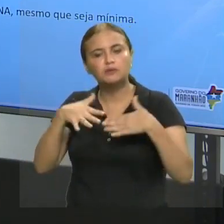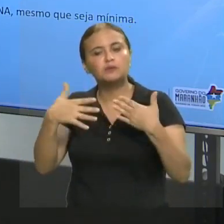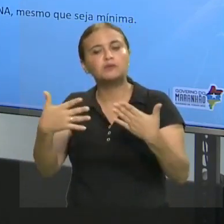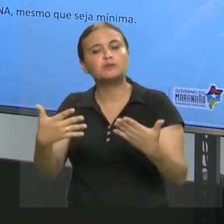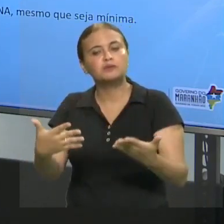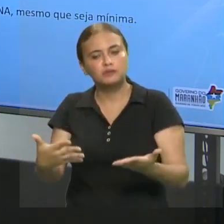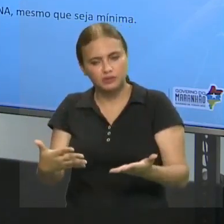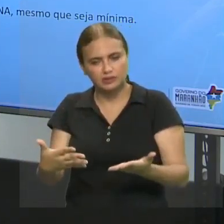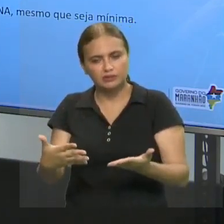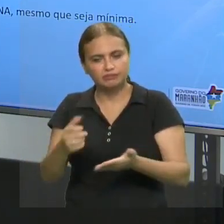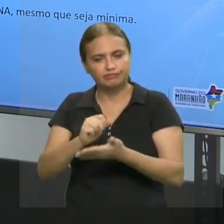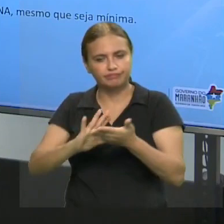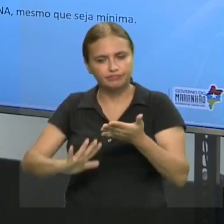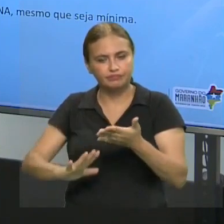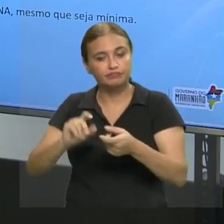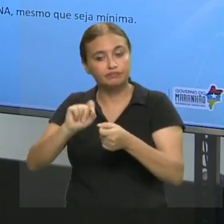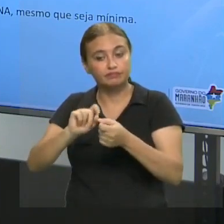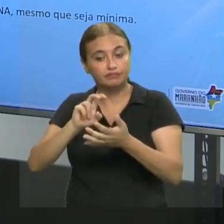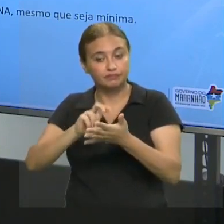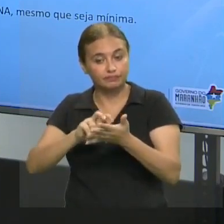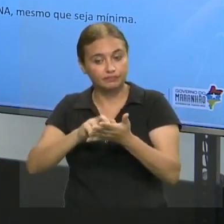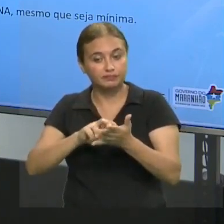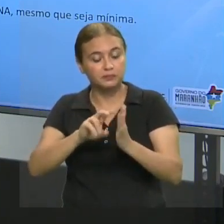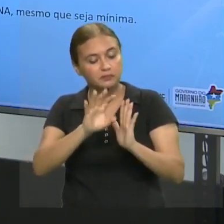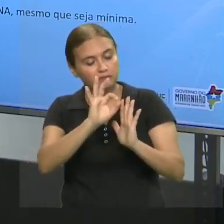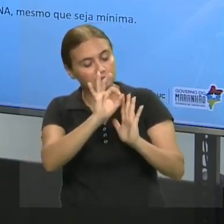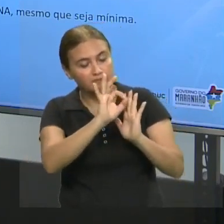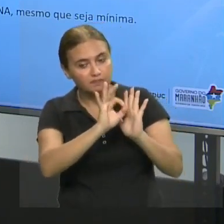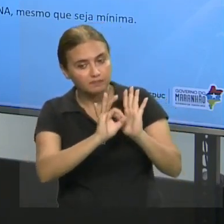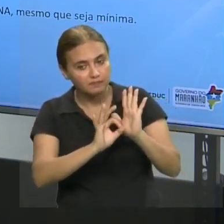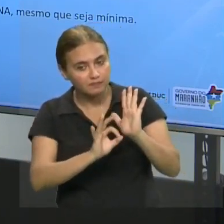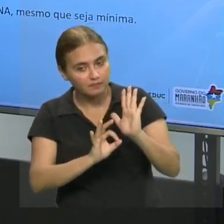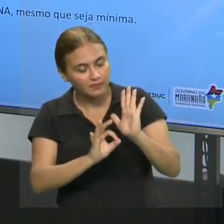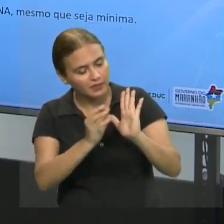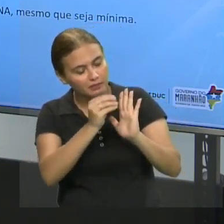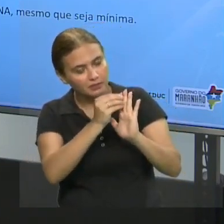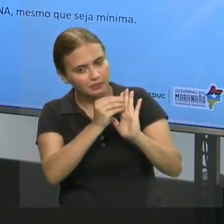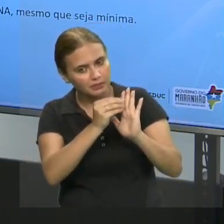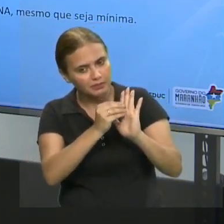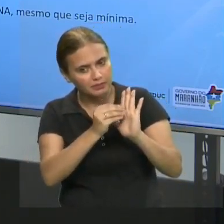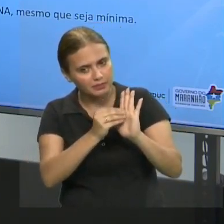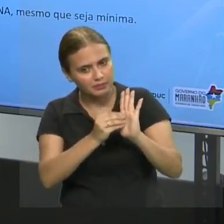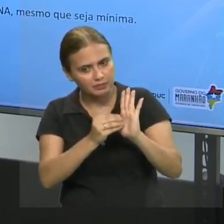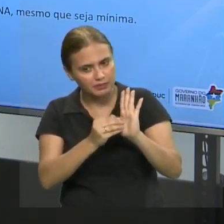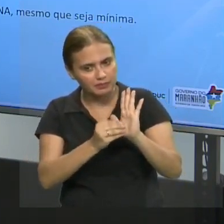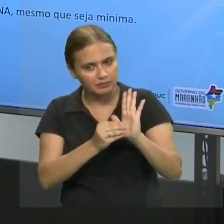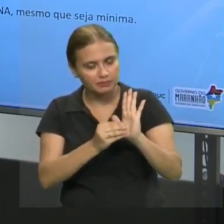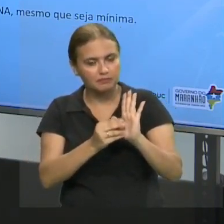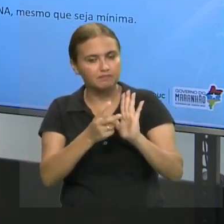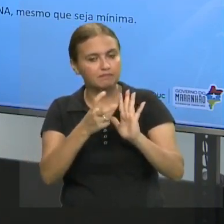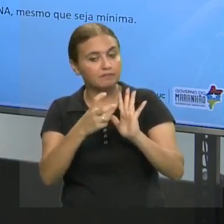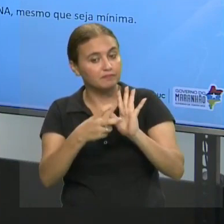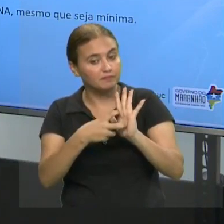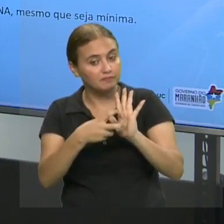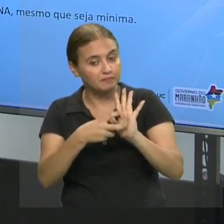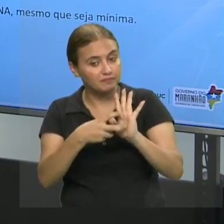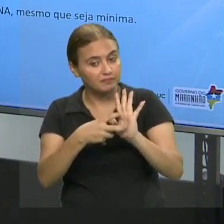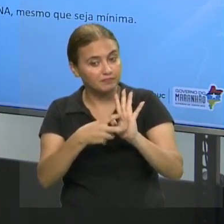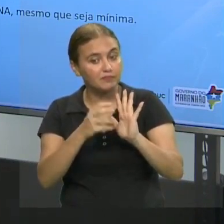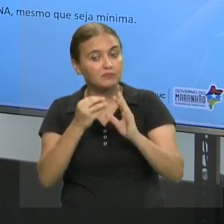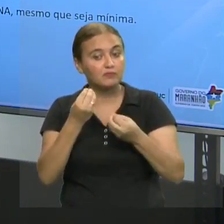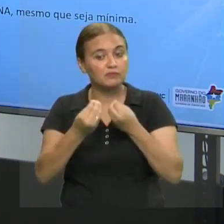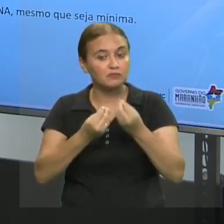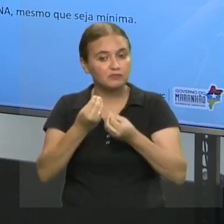atividades que você faz pela manhã? E você vai colocar na ordem que elas acontecem, organizar essa sequência. Então, assim, você vai ver como